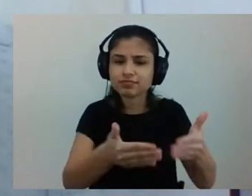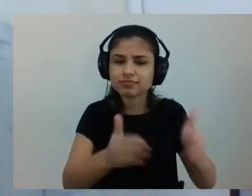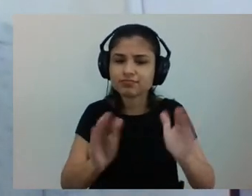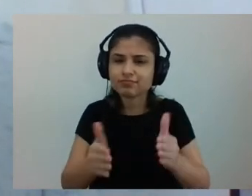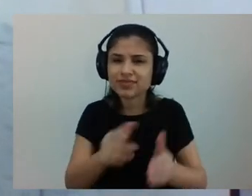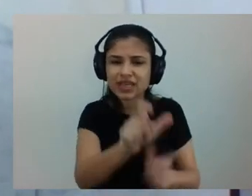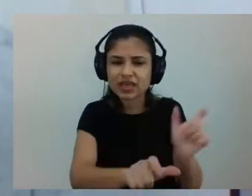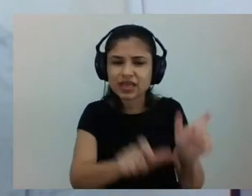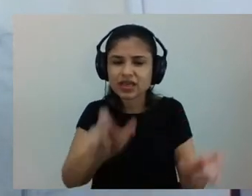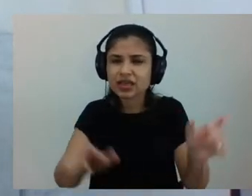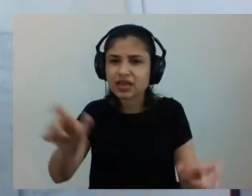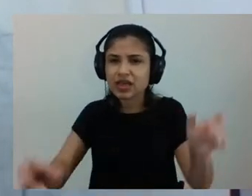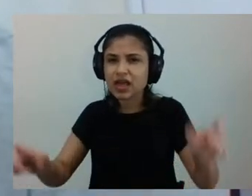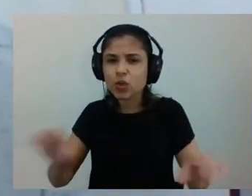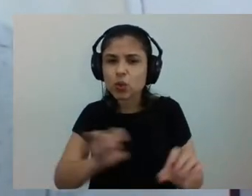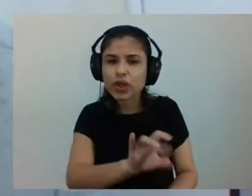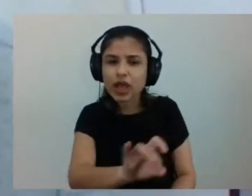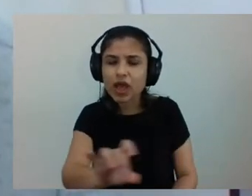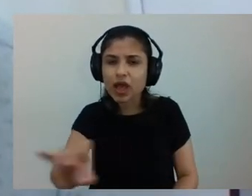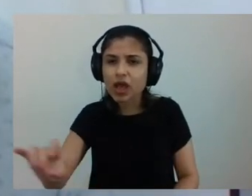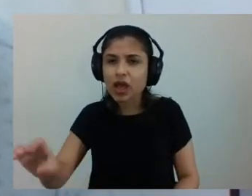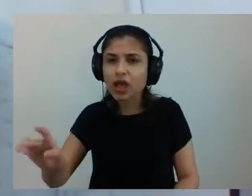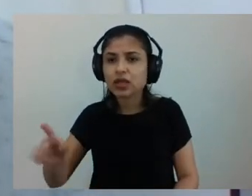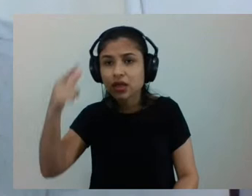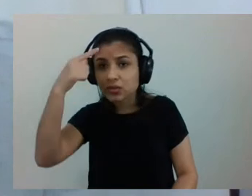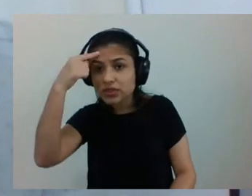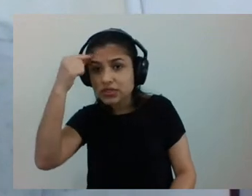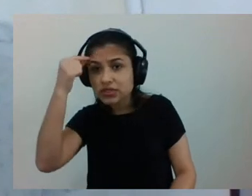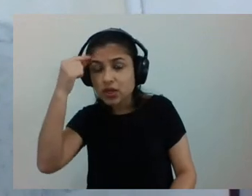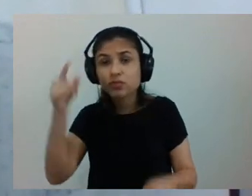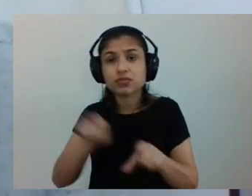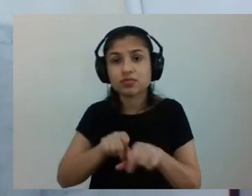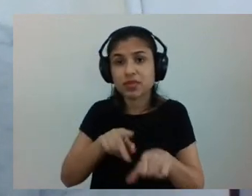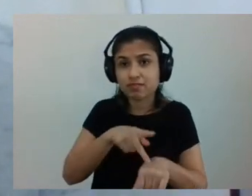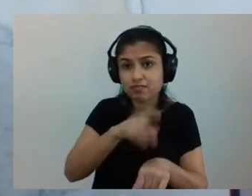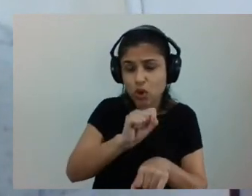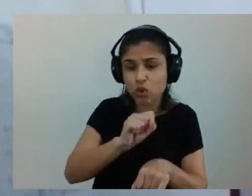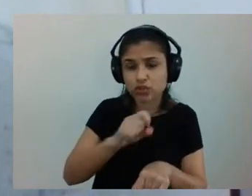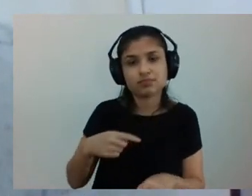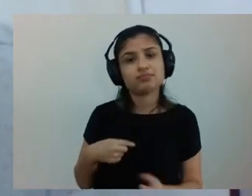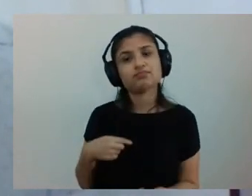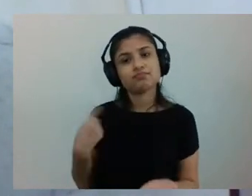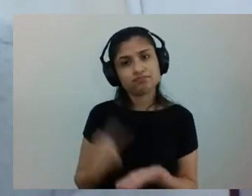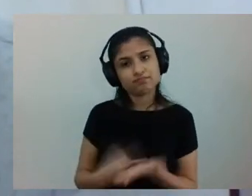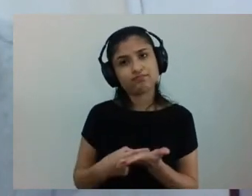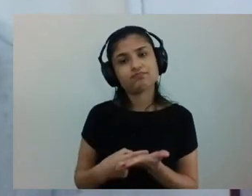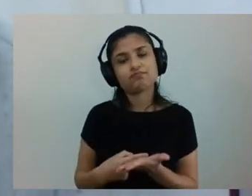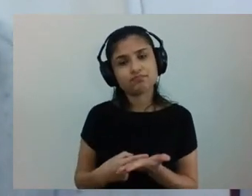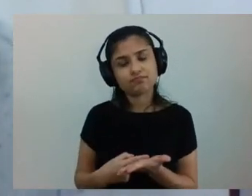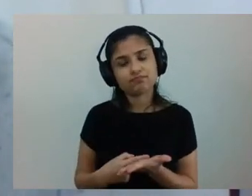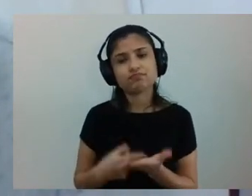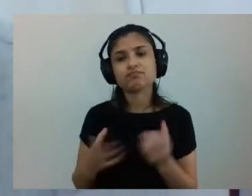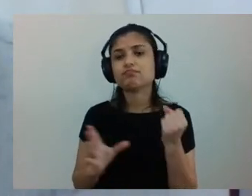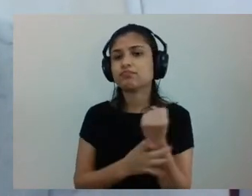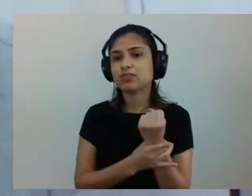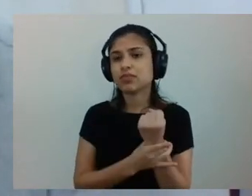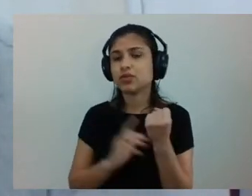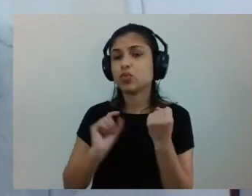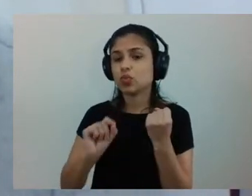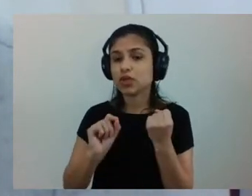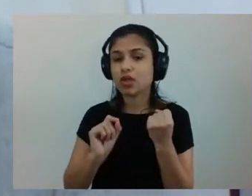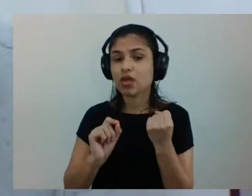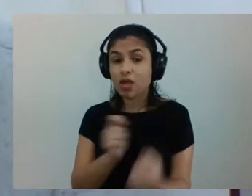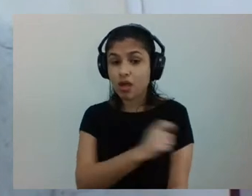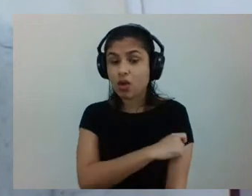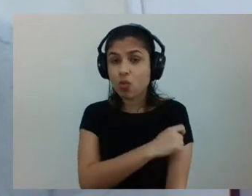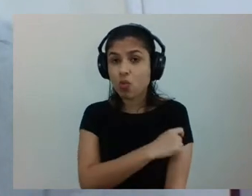aluno, tanto da graduação quanto da pós-graduação. Será um compromisso nosso garantir com que o aluno que chegue à